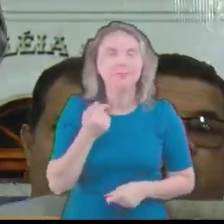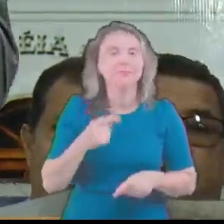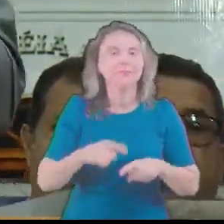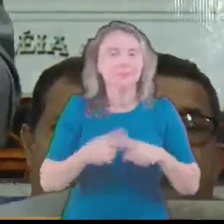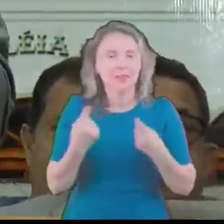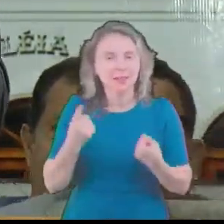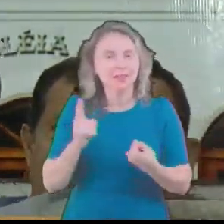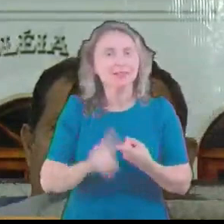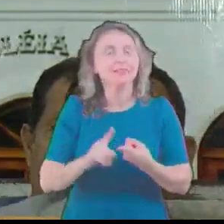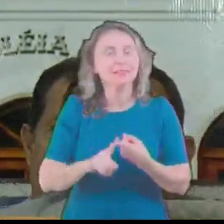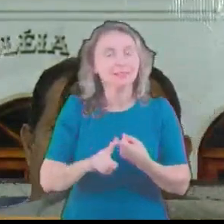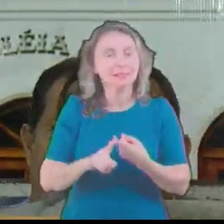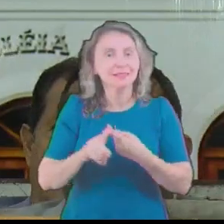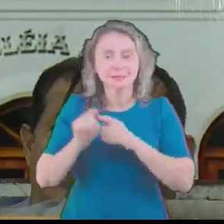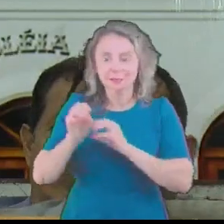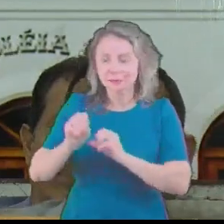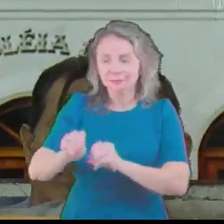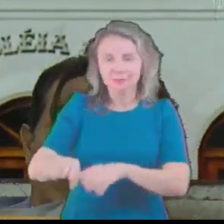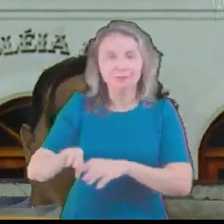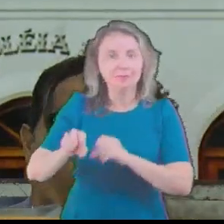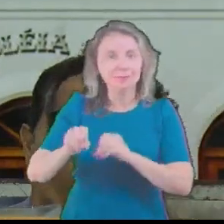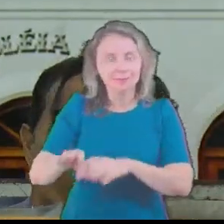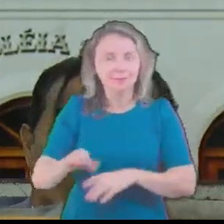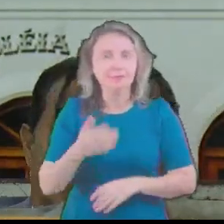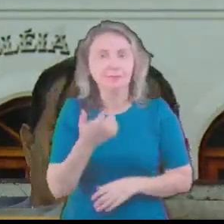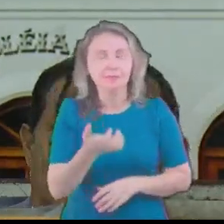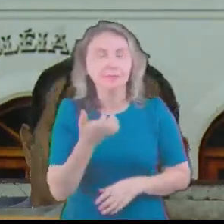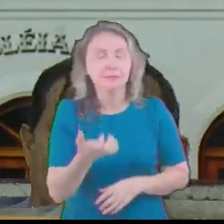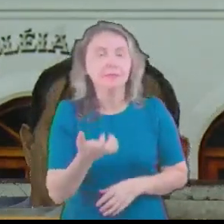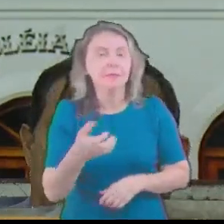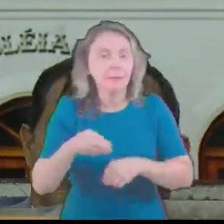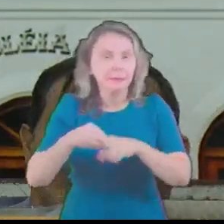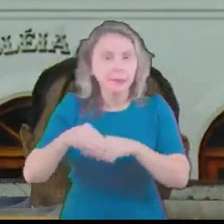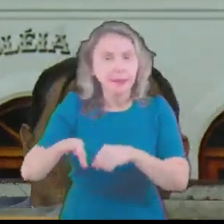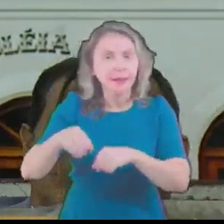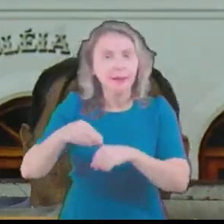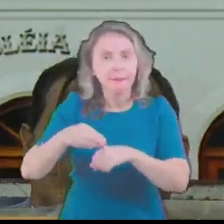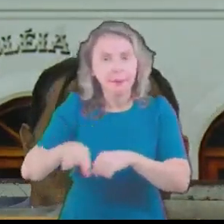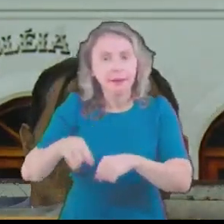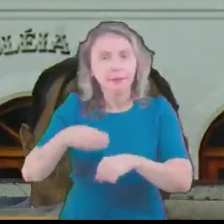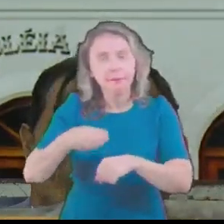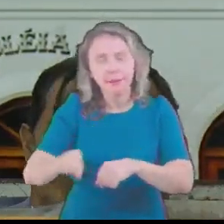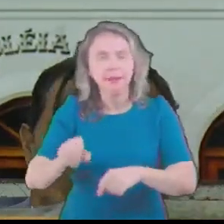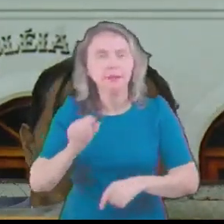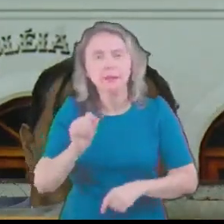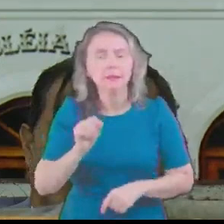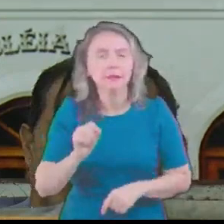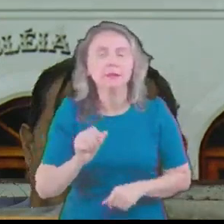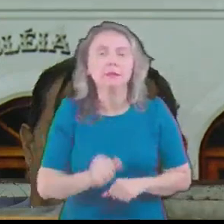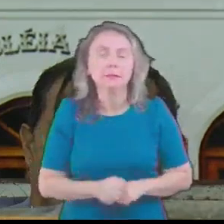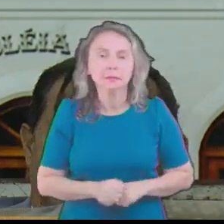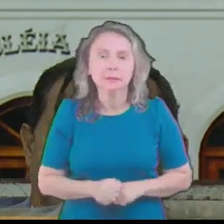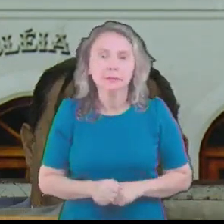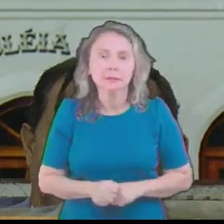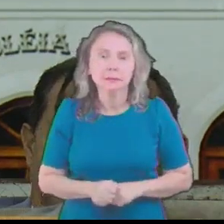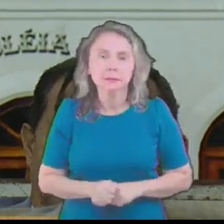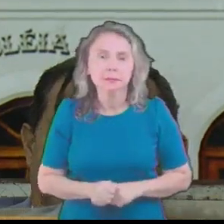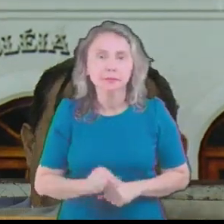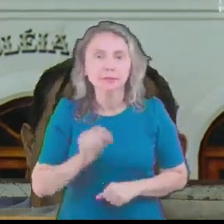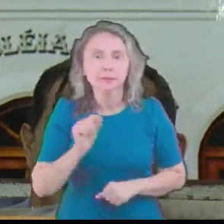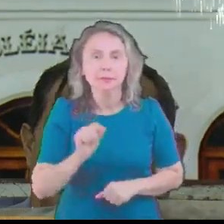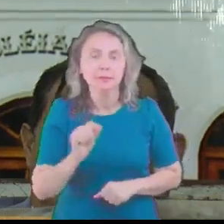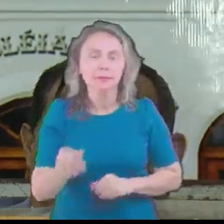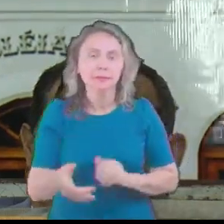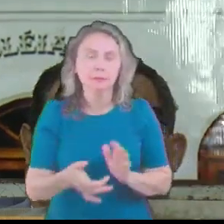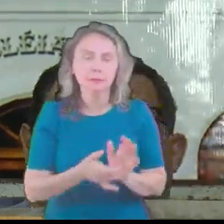outras intenções. Ele quer ensinar algumas coisas. E o incrível de tudo, o que é que Jesus